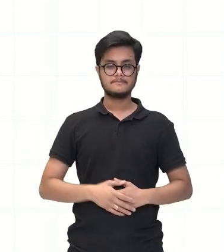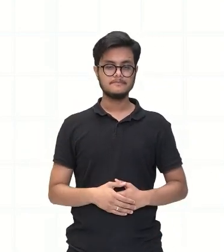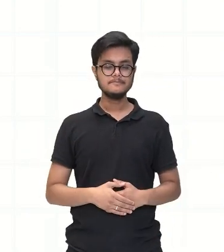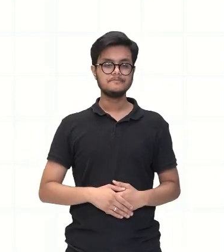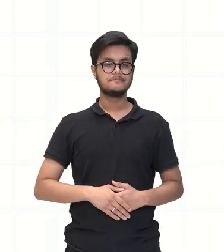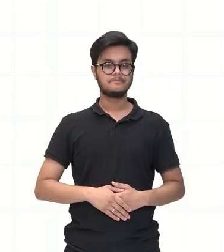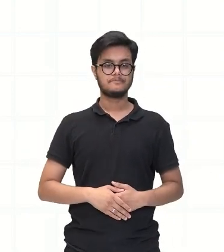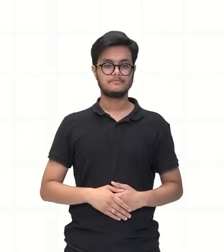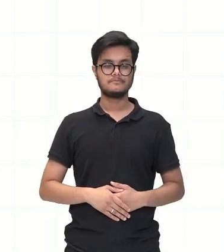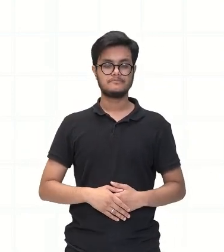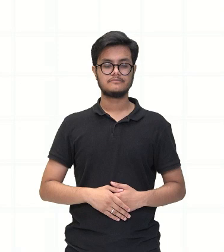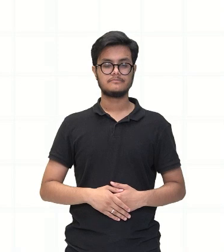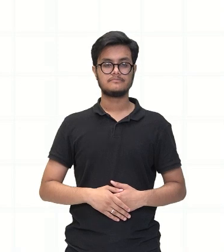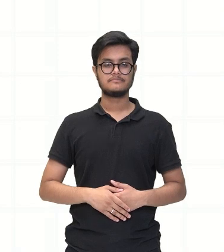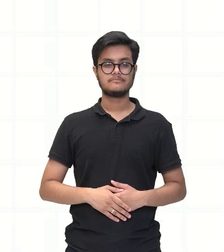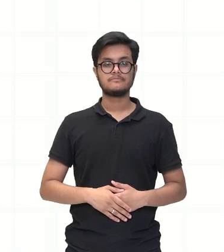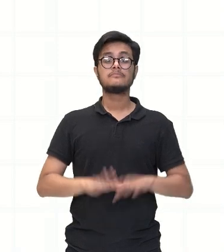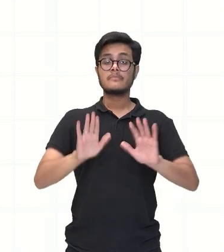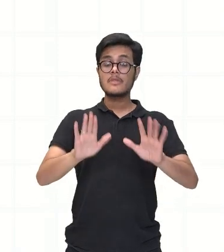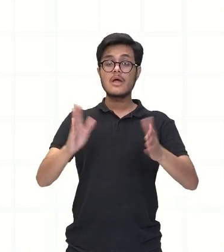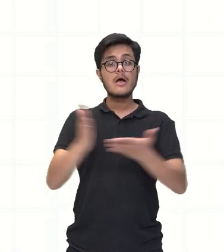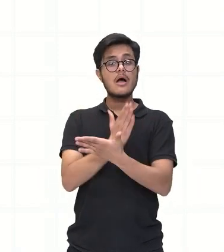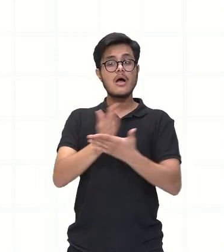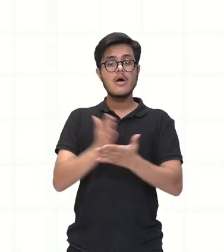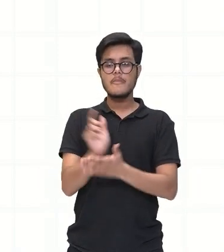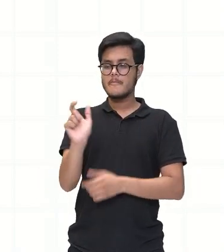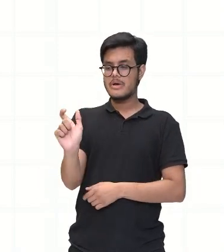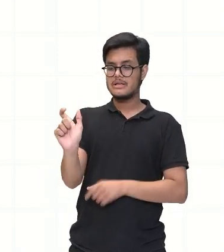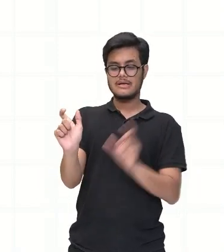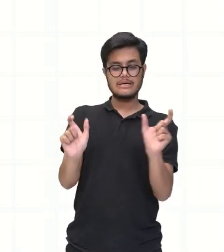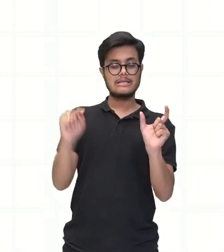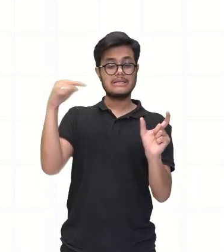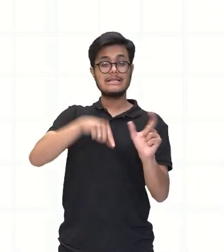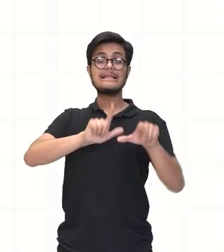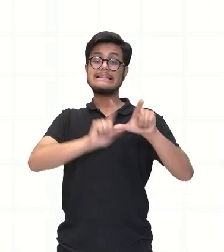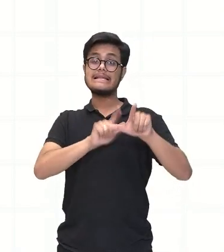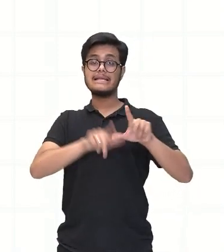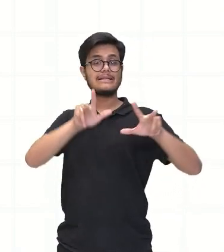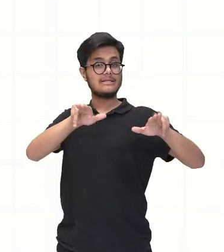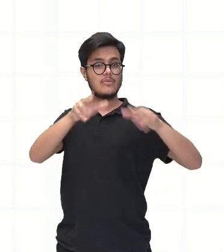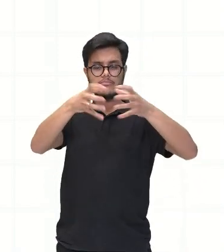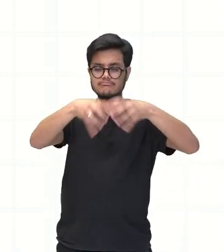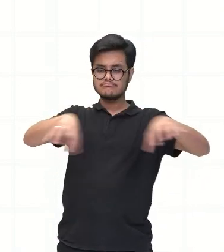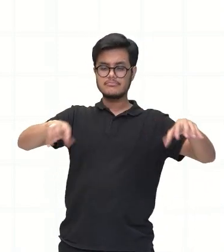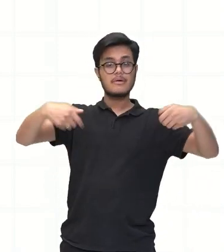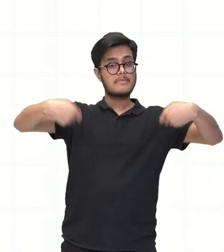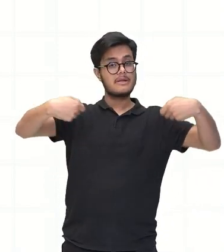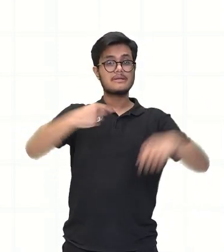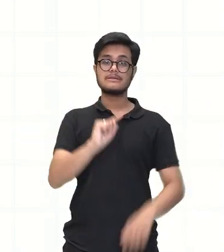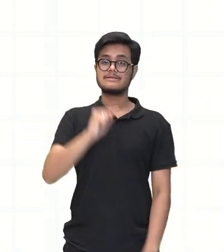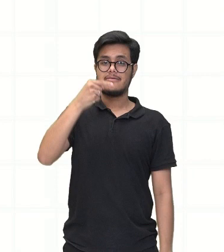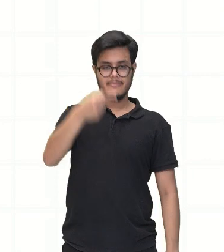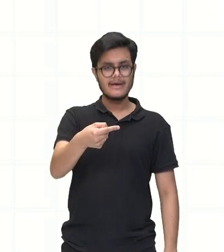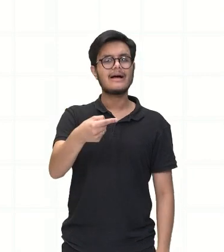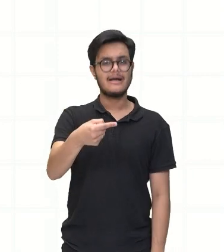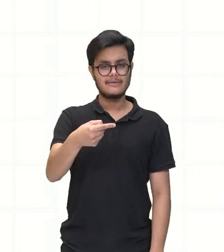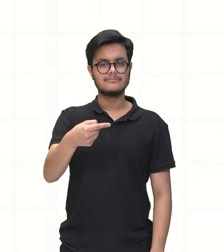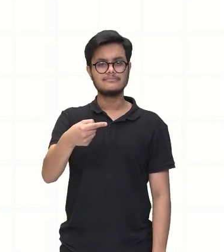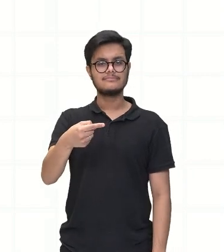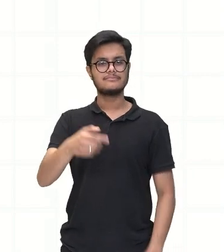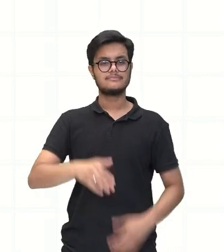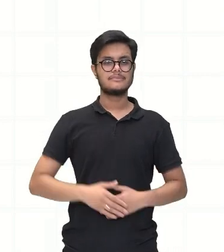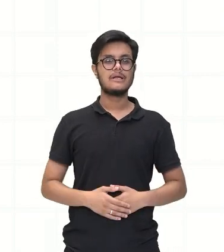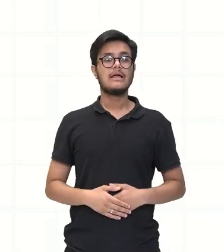utilizar também aqui em palavras, em letras iguais, olha só, vogais aqui no